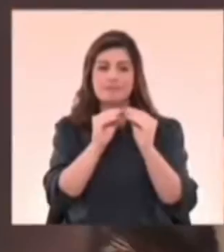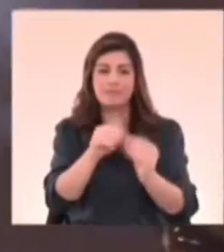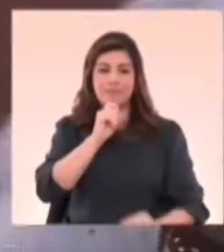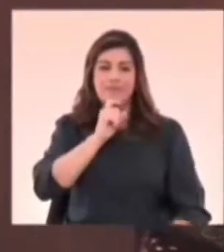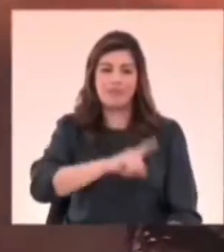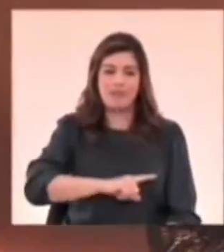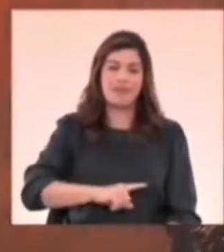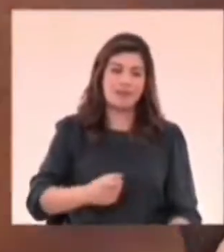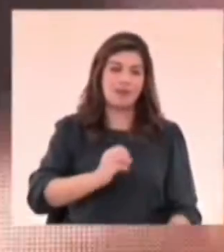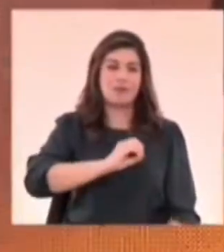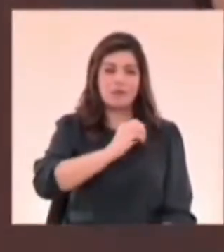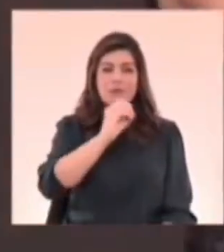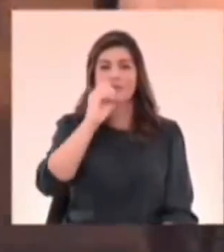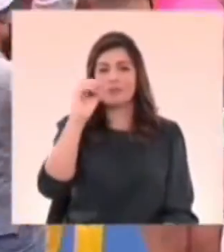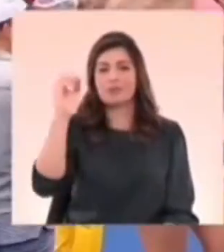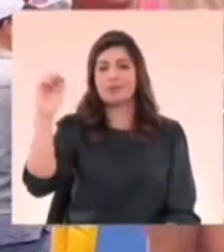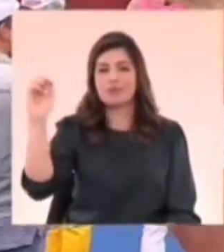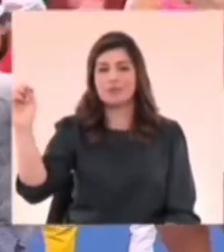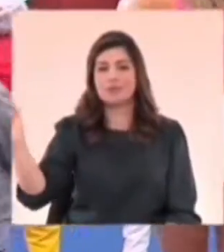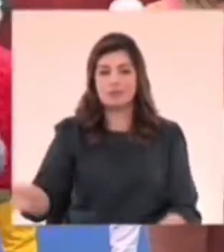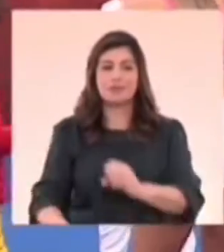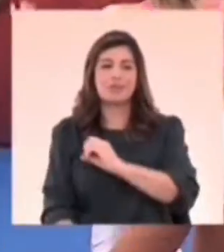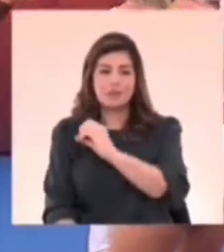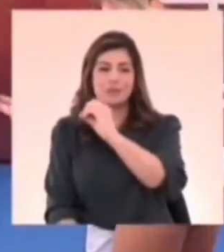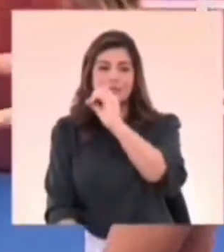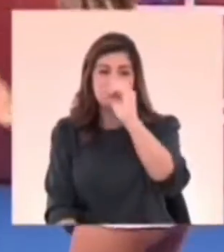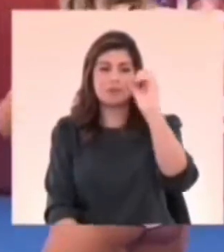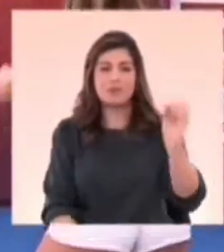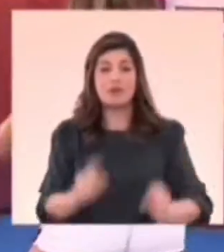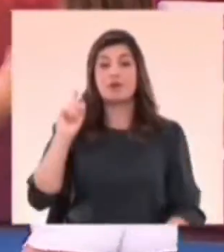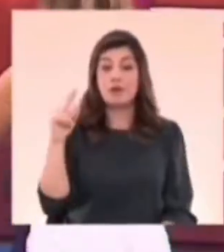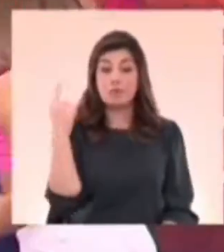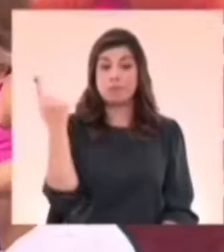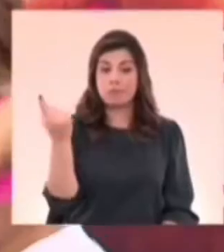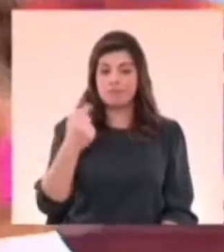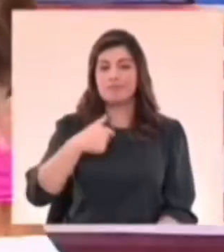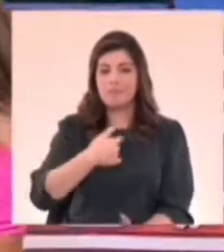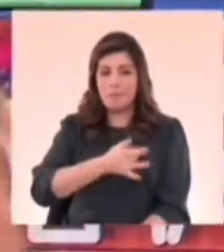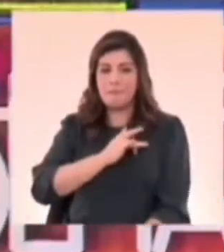beijar né Oi liga para mim